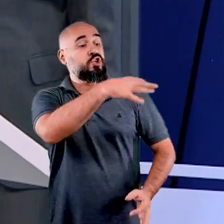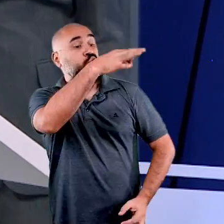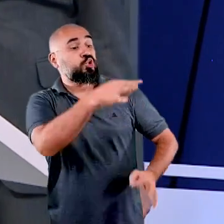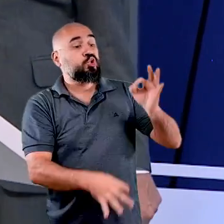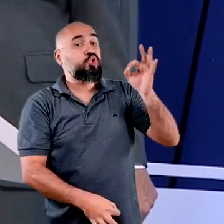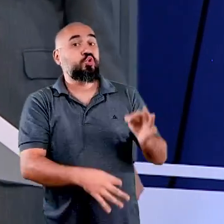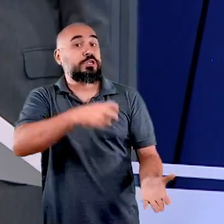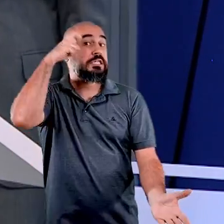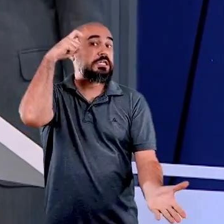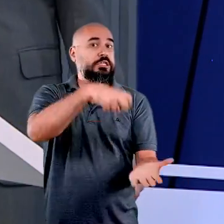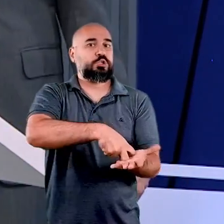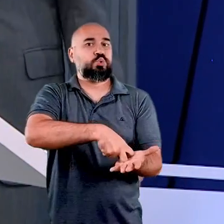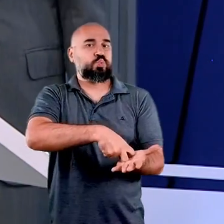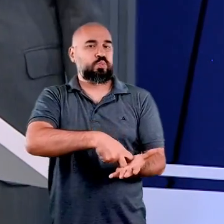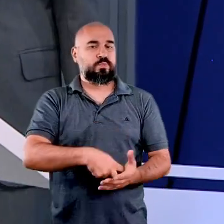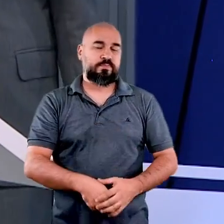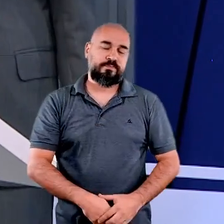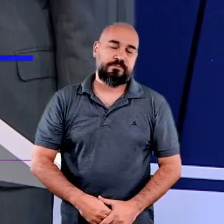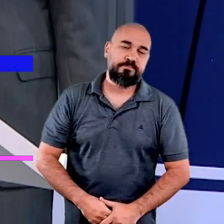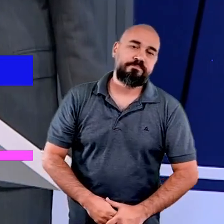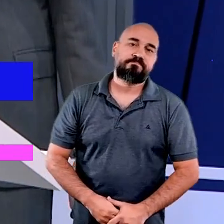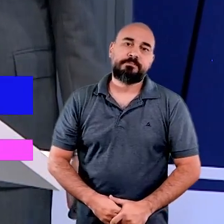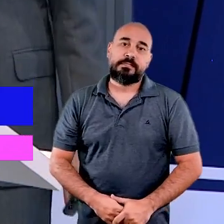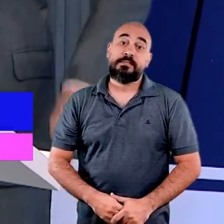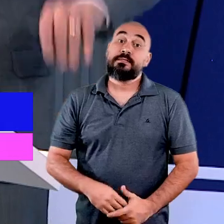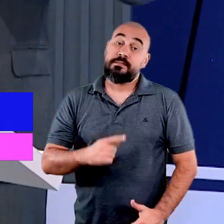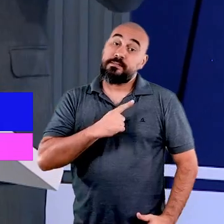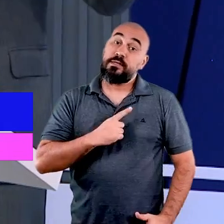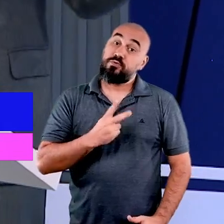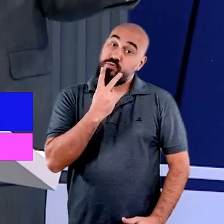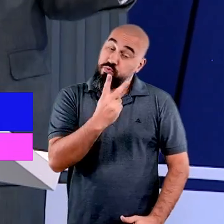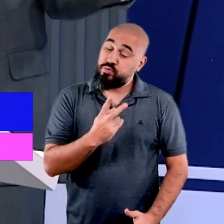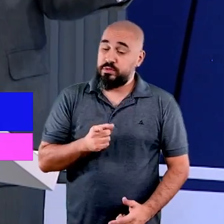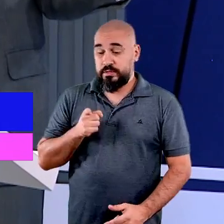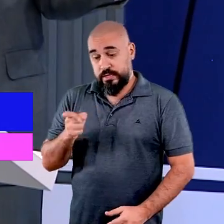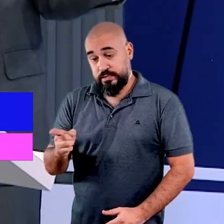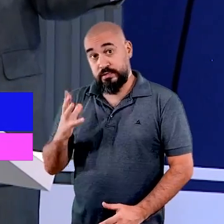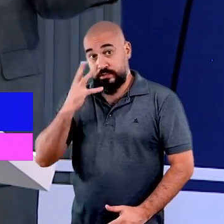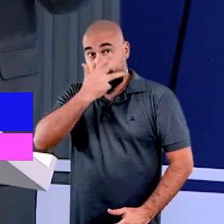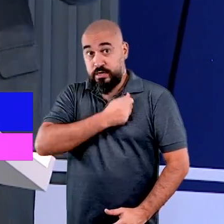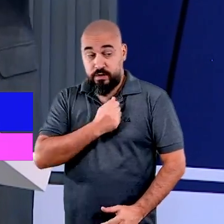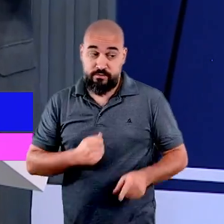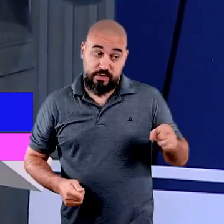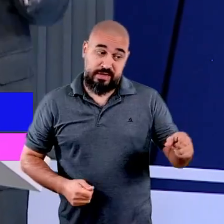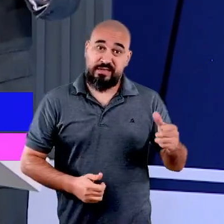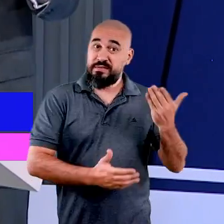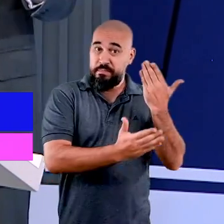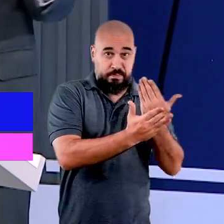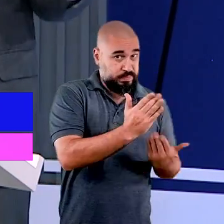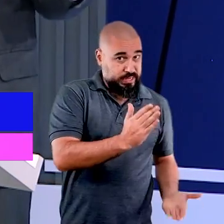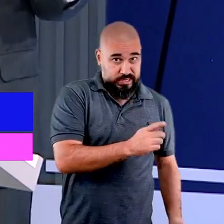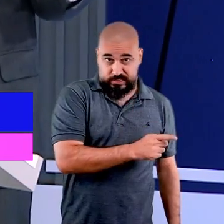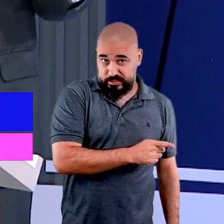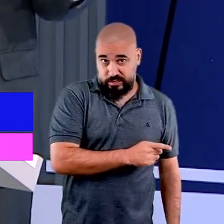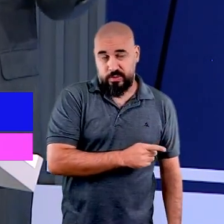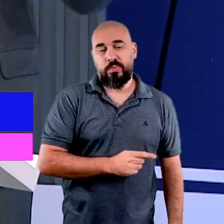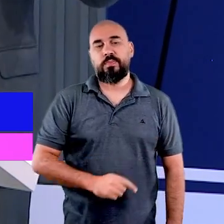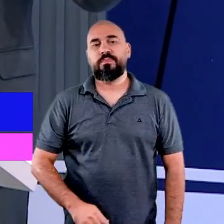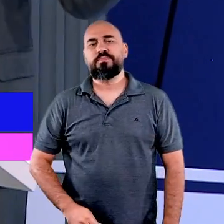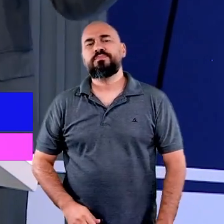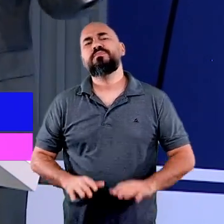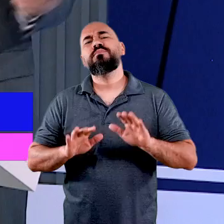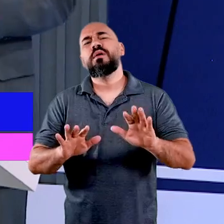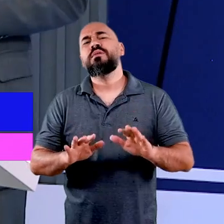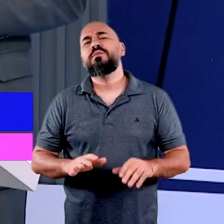salvos e a ressurreição dos perdidos. Eu não vou nem fazer essa pergunta para você, porque a resposta seria óbvia. A pergunta é assim: em